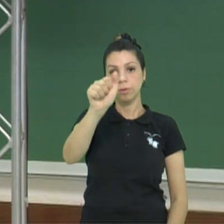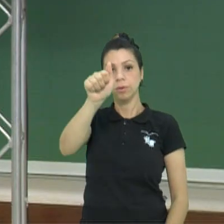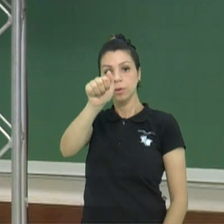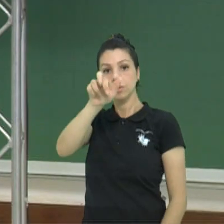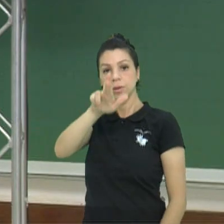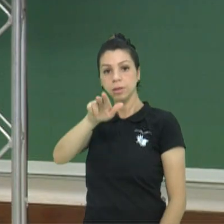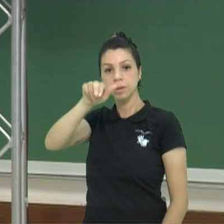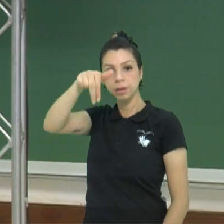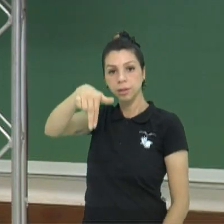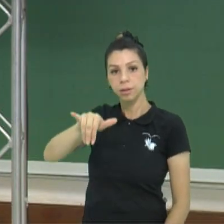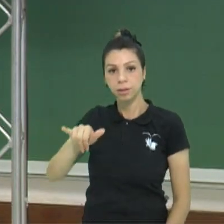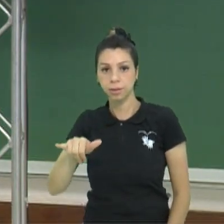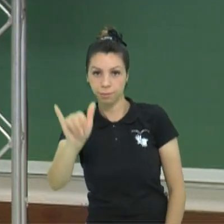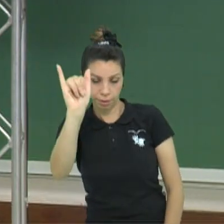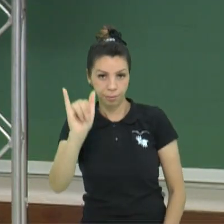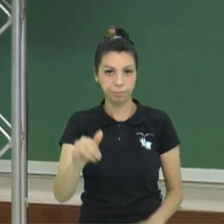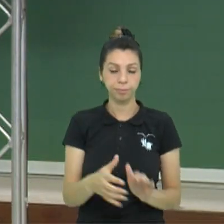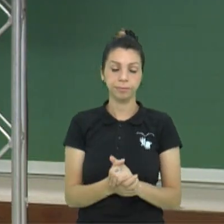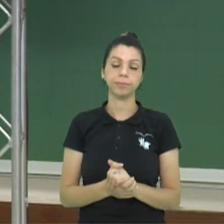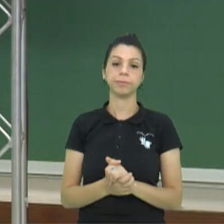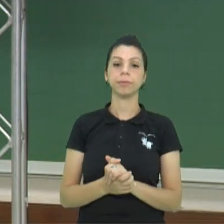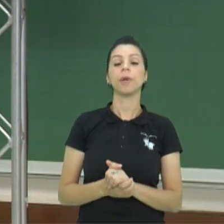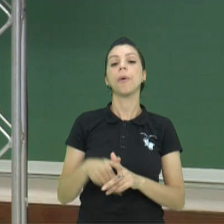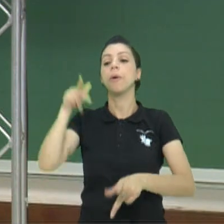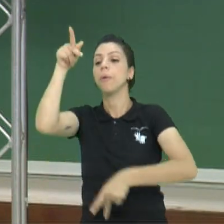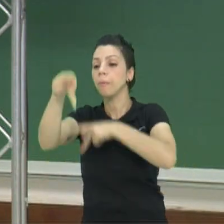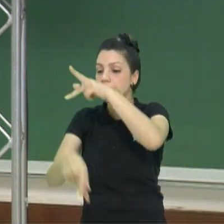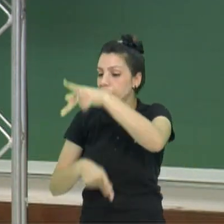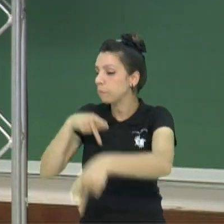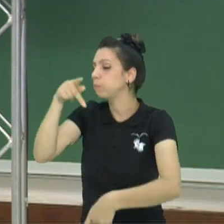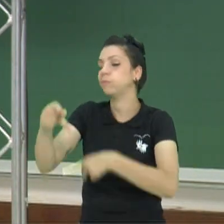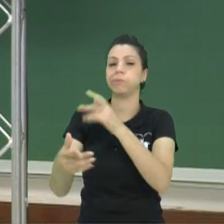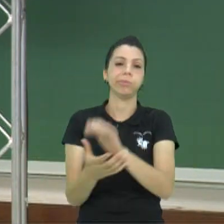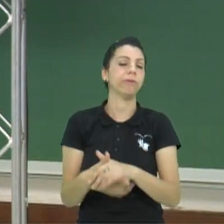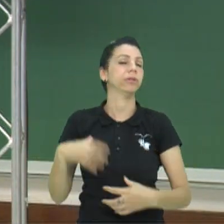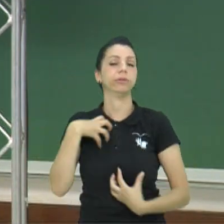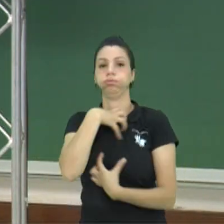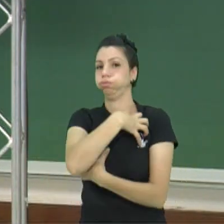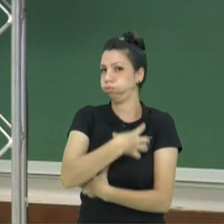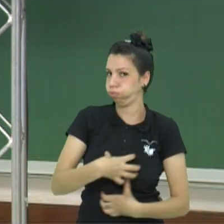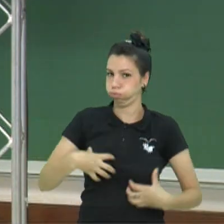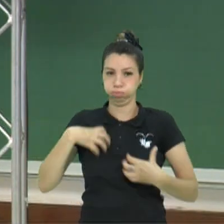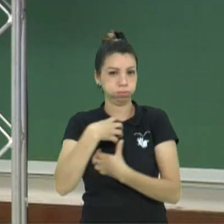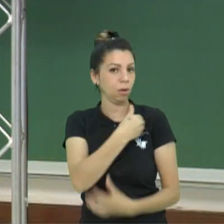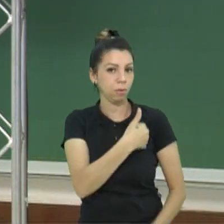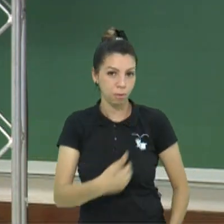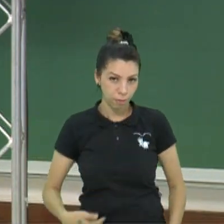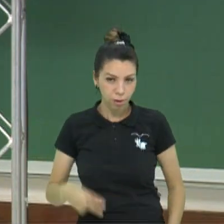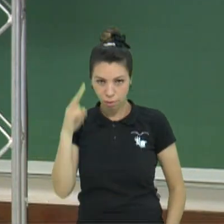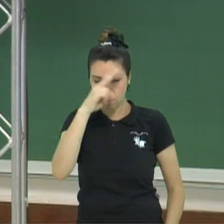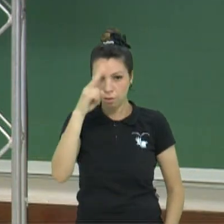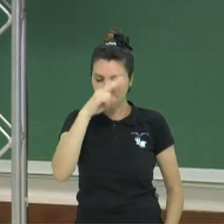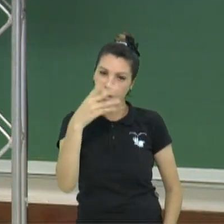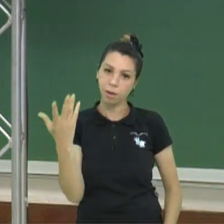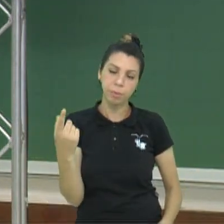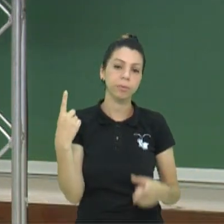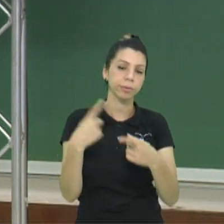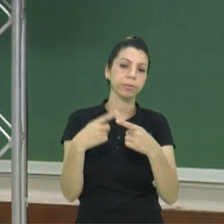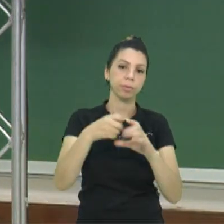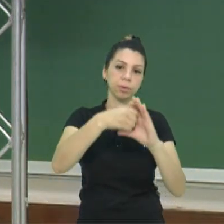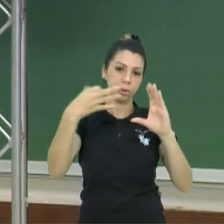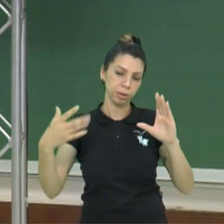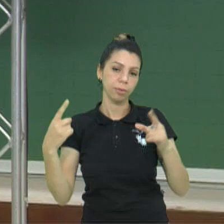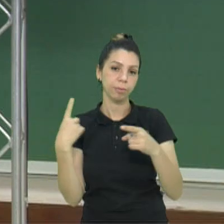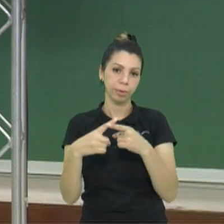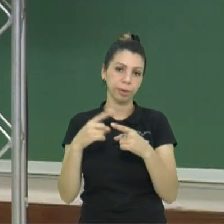ano. Então, a população já estava muito insatisfeita com o governo, você lembra de alguns motivos para isso,